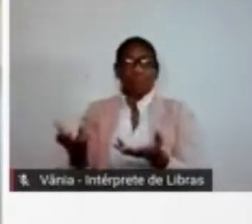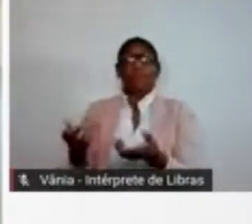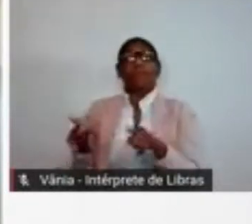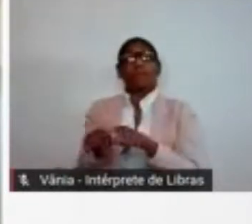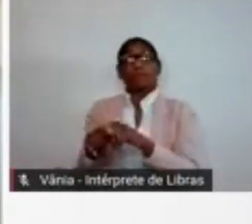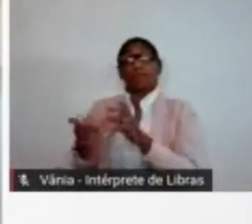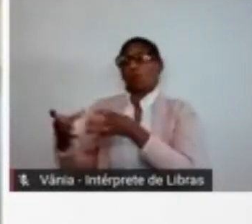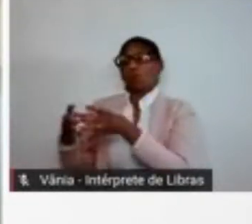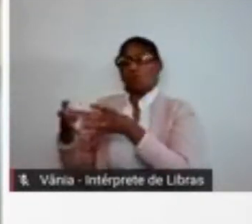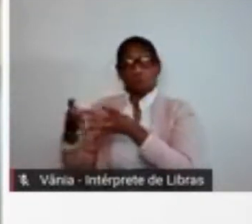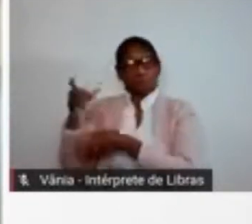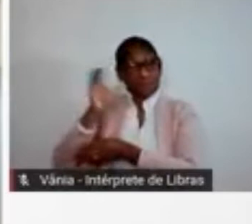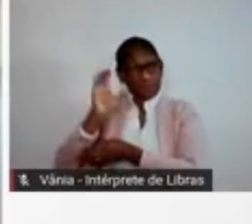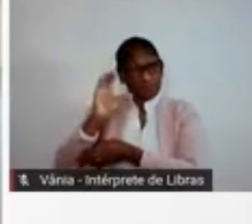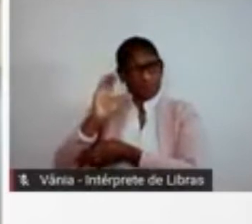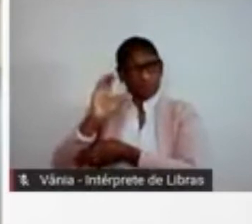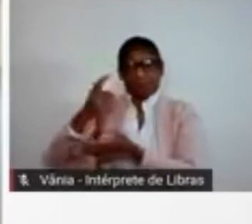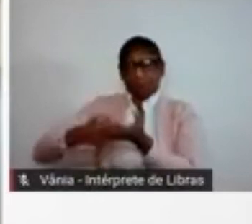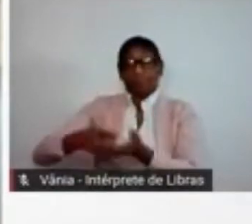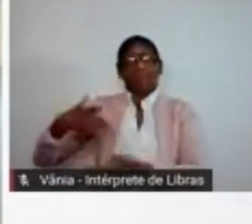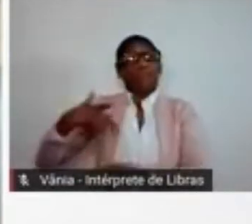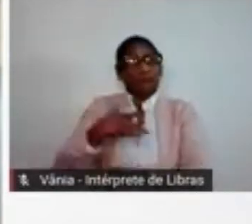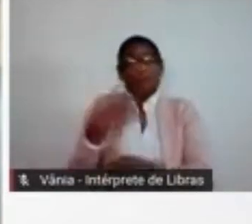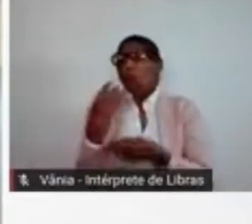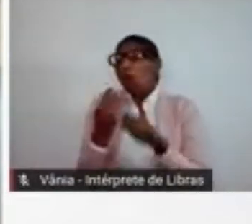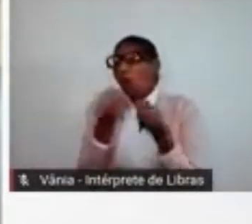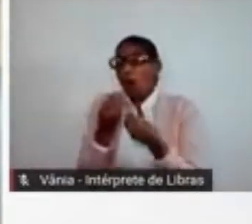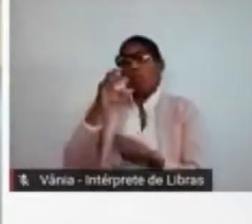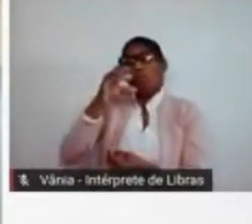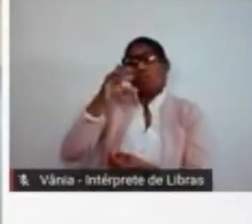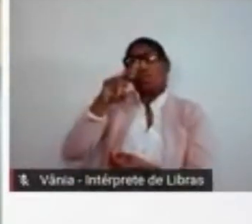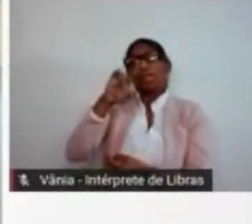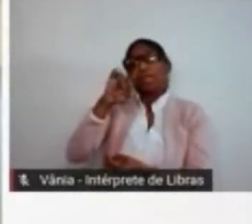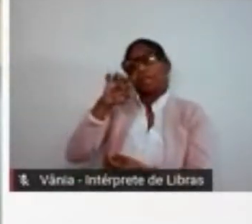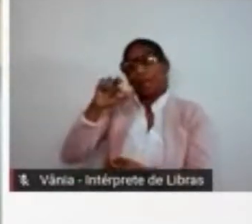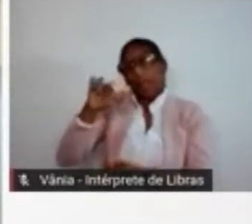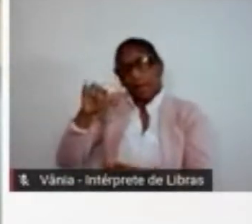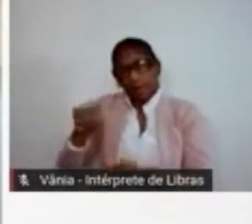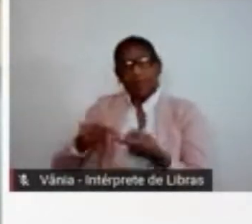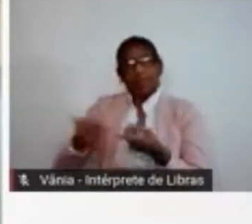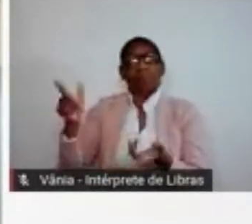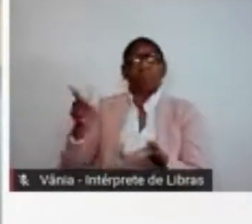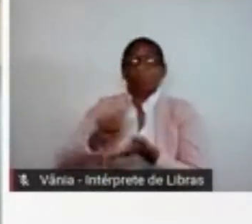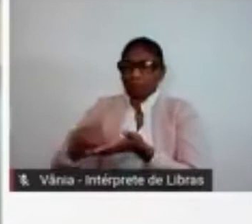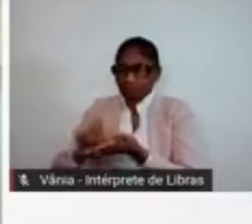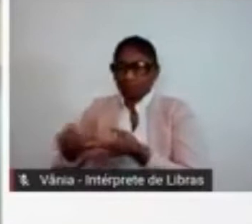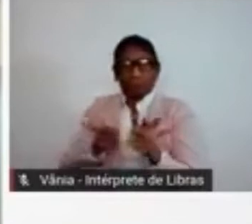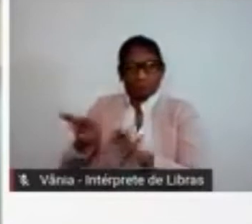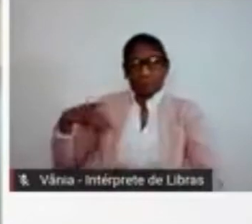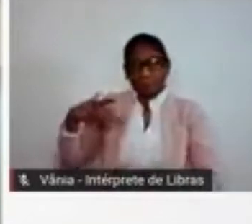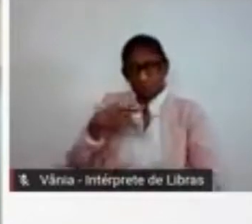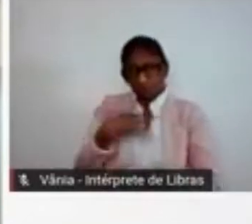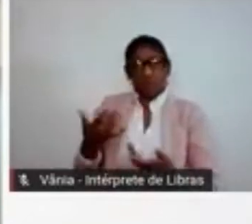científicas, comprometidas com a proteção à saúde pública, com critérios epidemiológicos e sanitários, assinados, inclusive, por